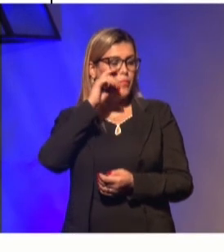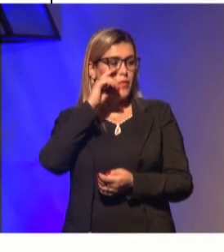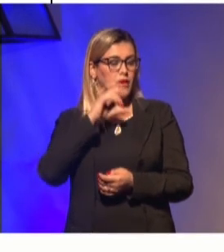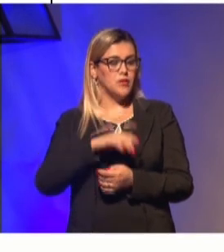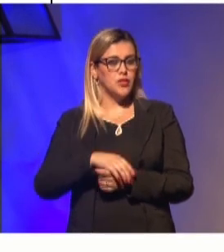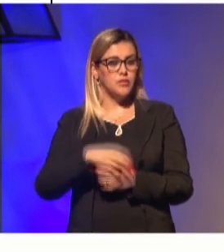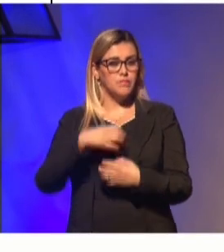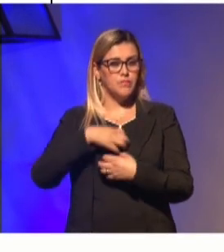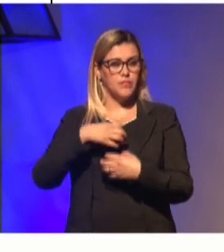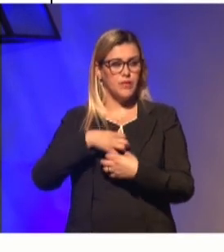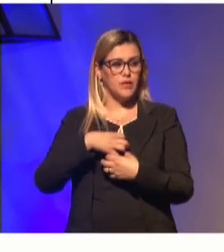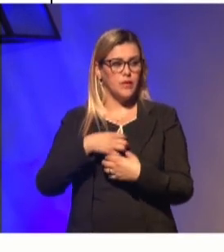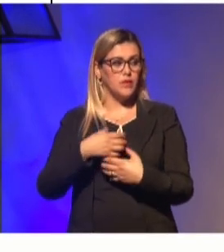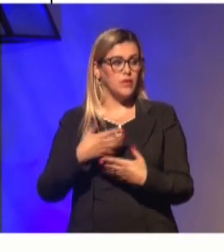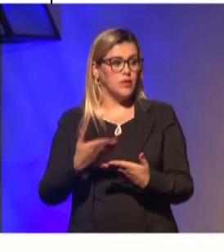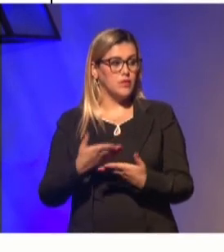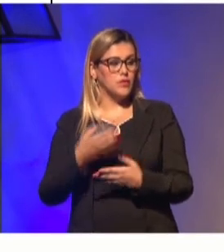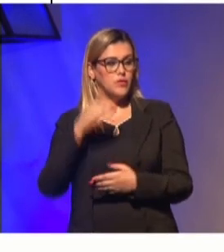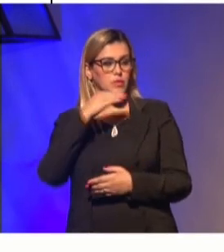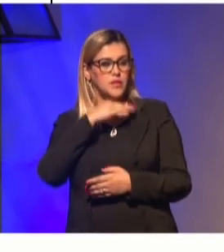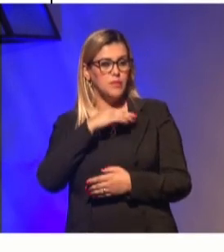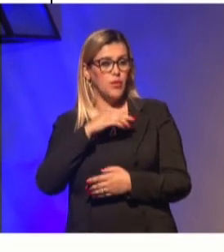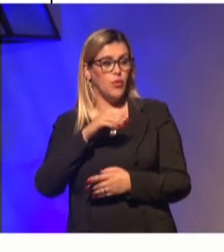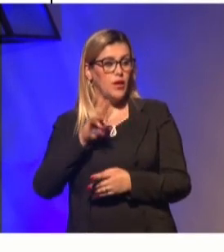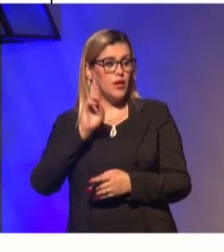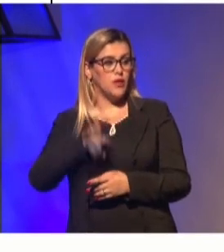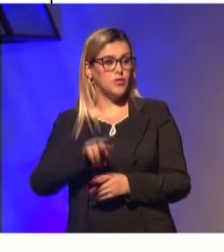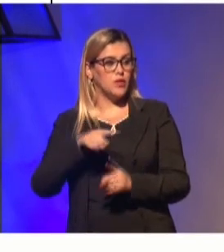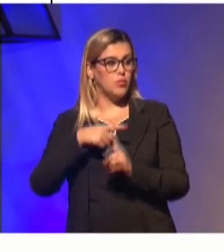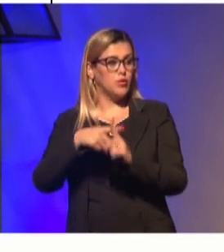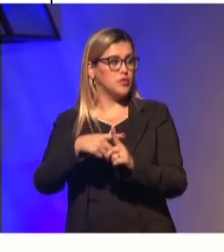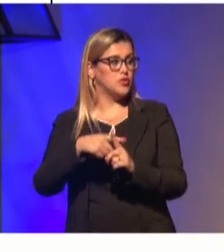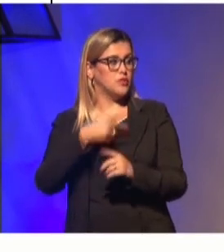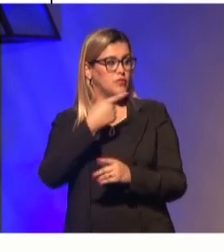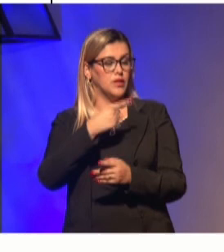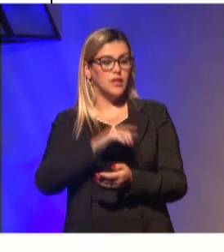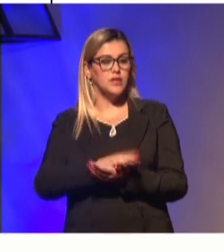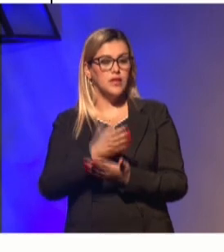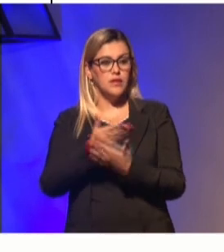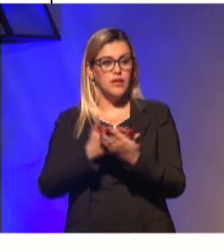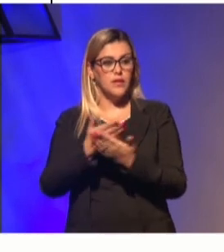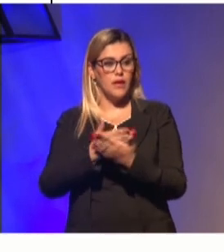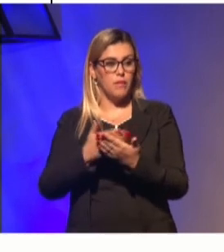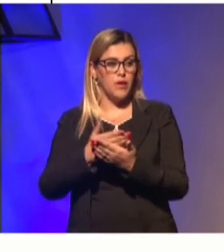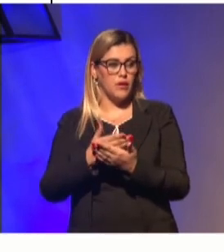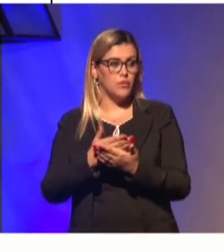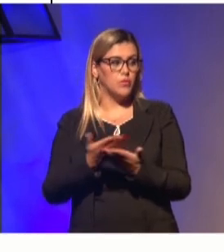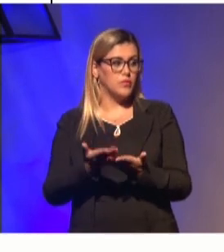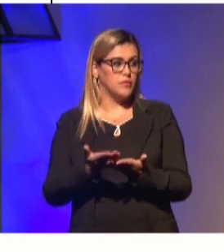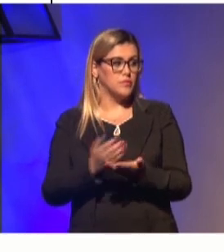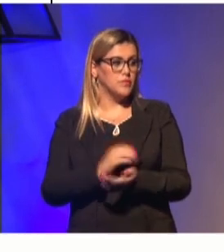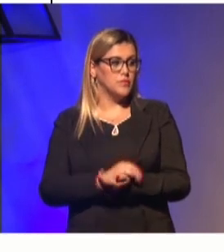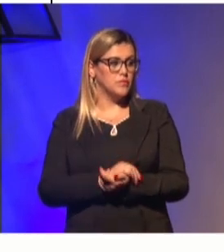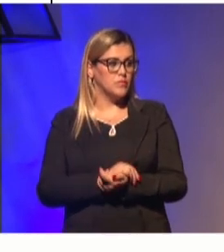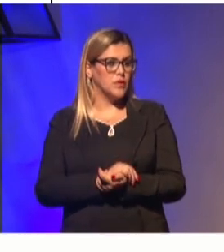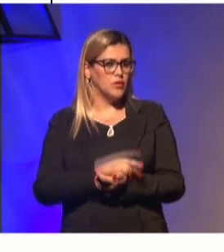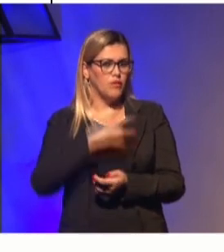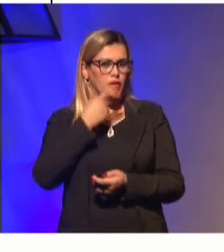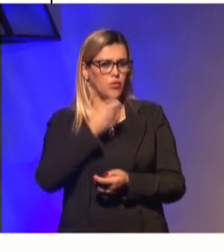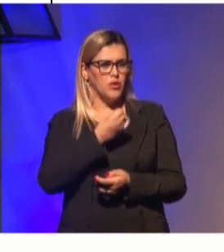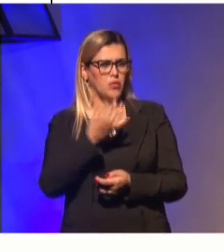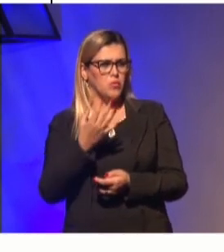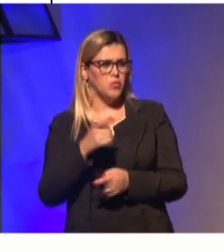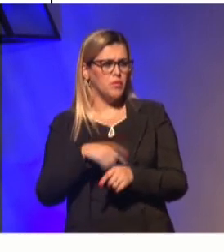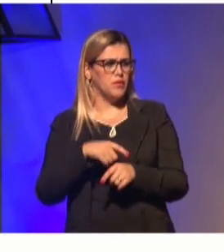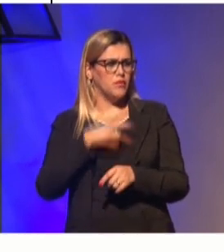sensorial e vendo aí resultados positivos no tratamento desses indivíduos. Então, foi falado em algum momento em